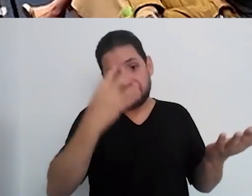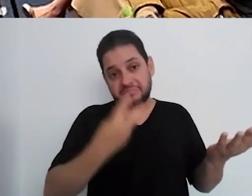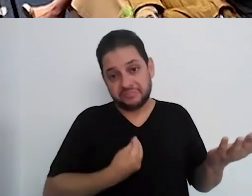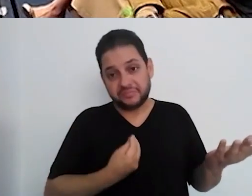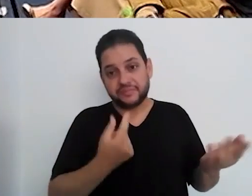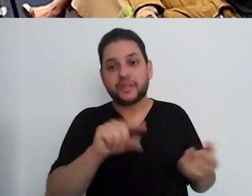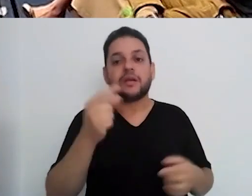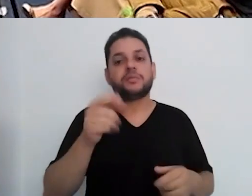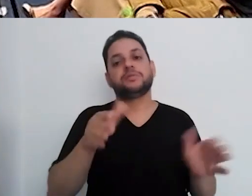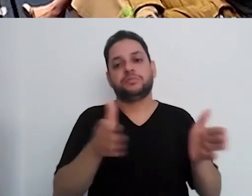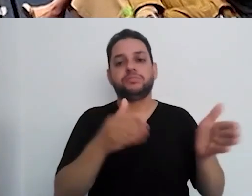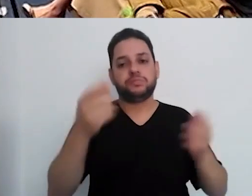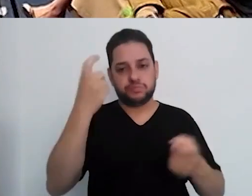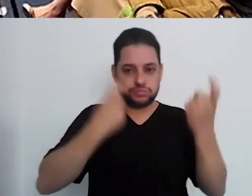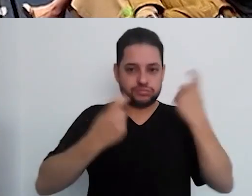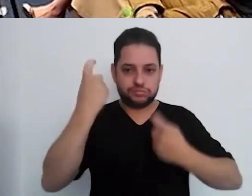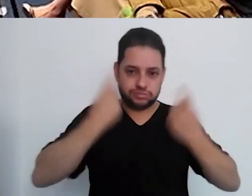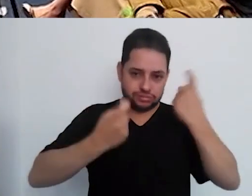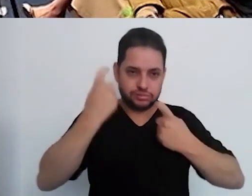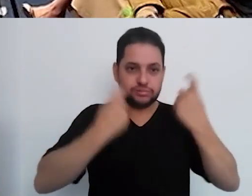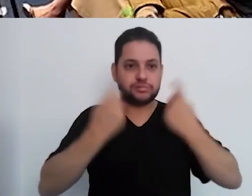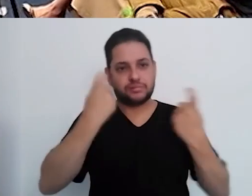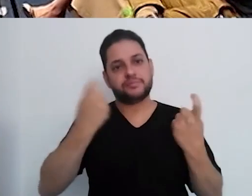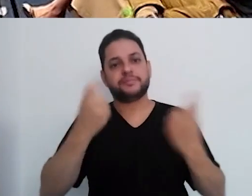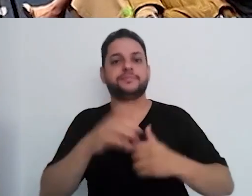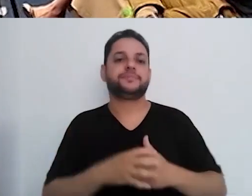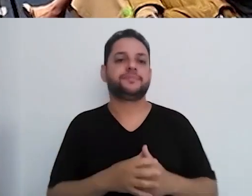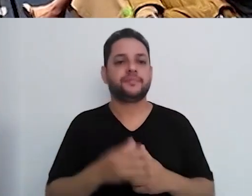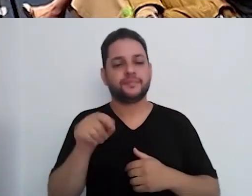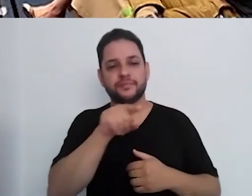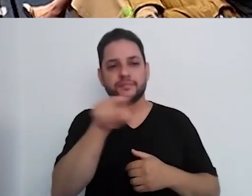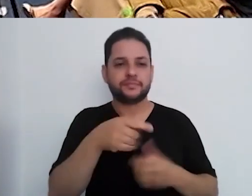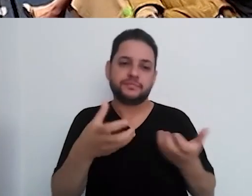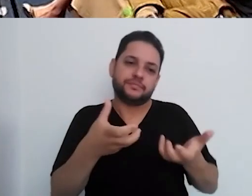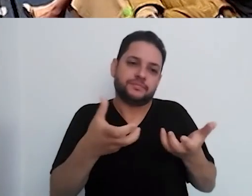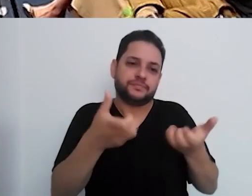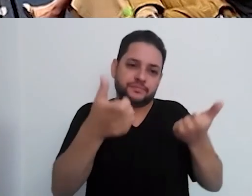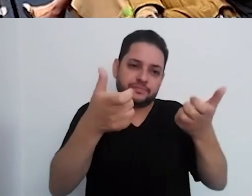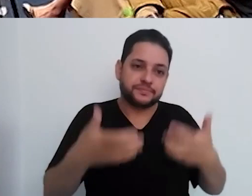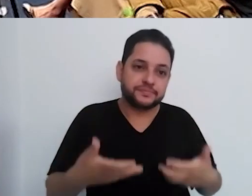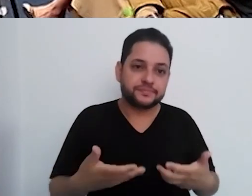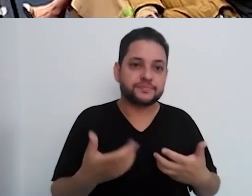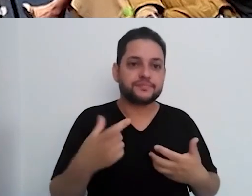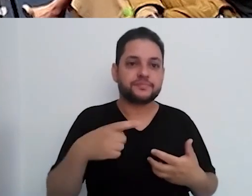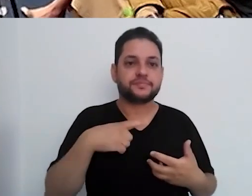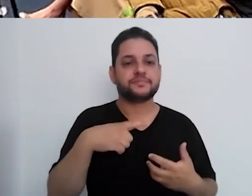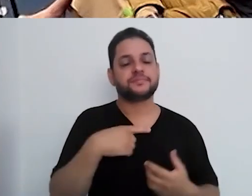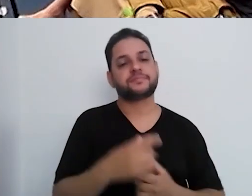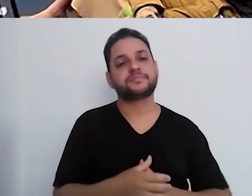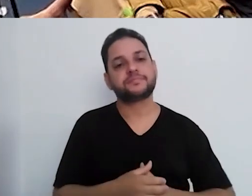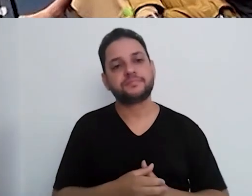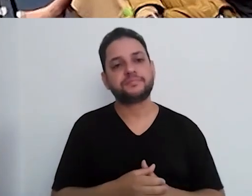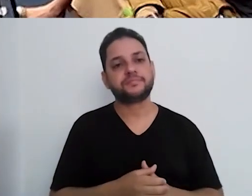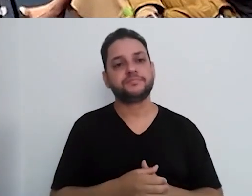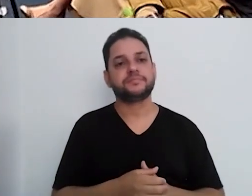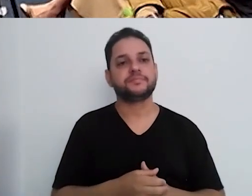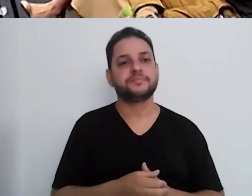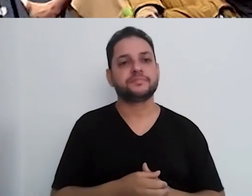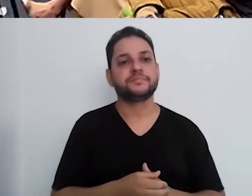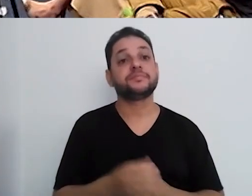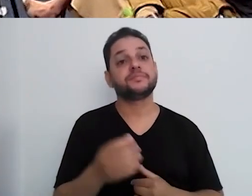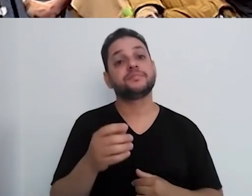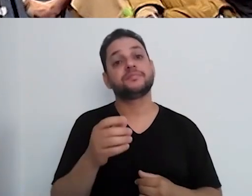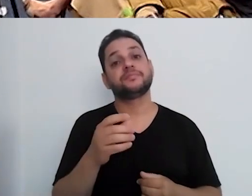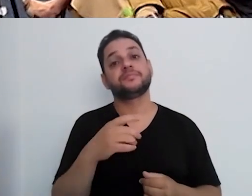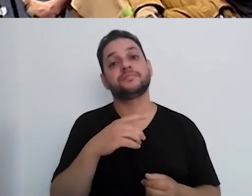mesmo, mas eu só queria assim, dizer que realmente não tem uma relação e que, de fato, né,